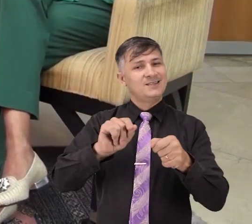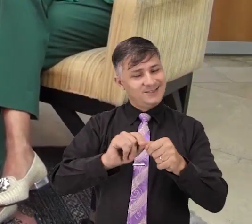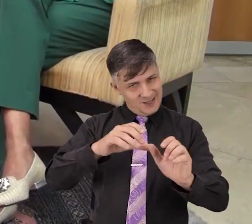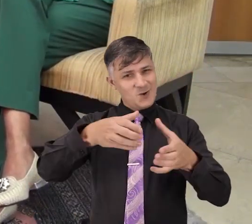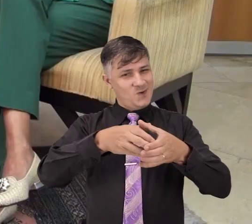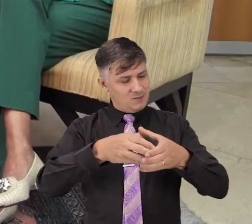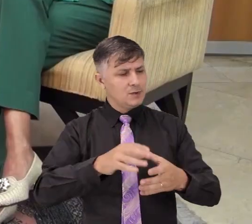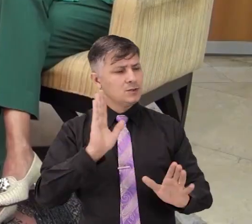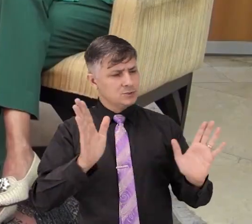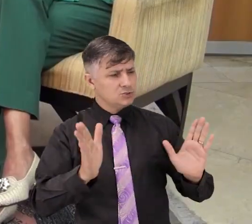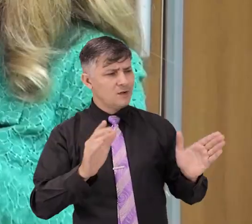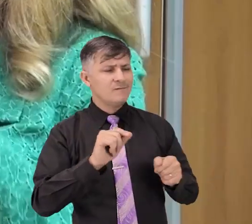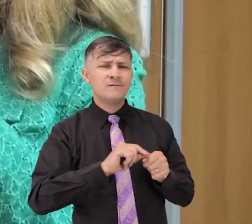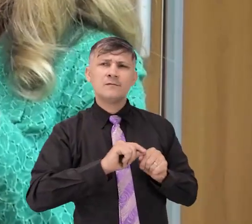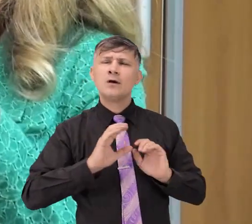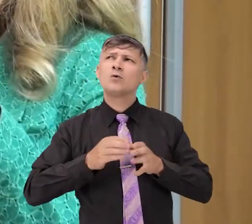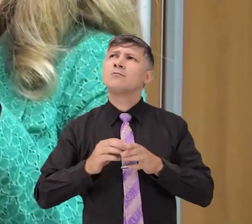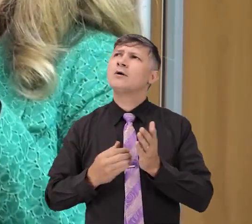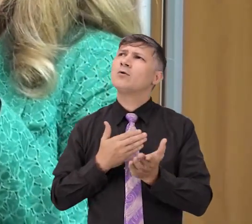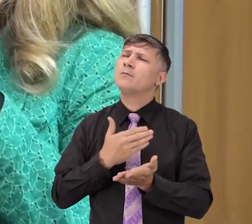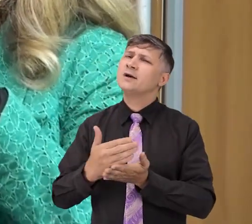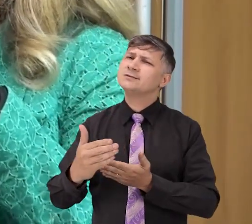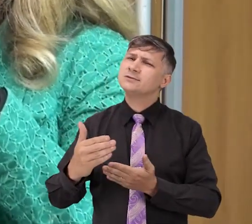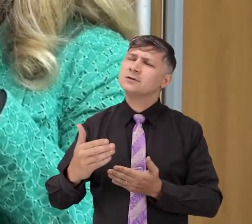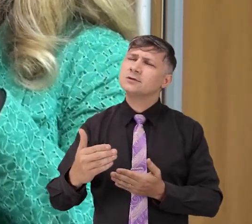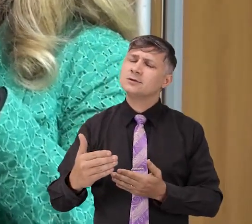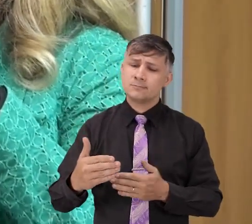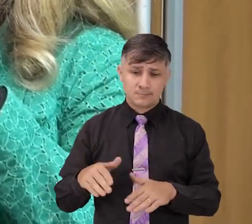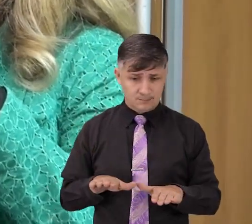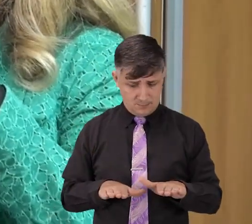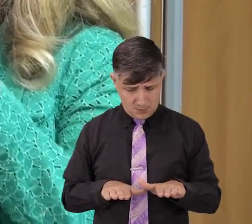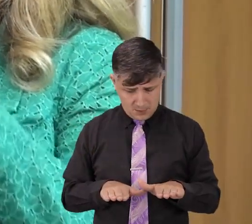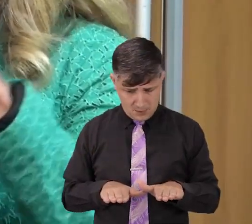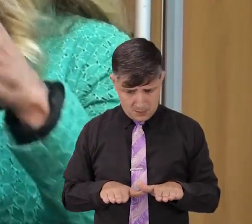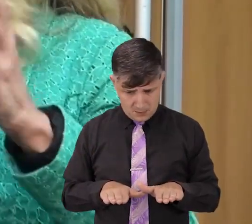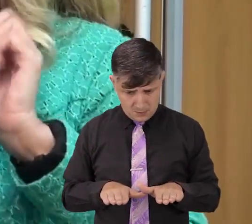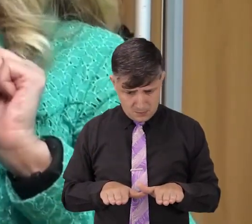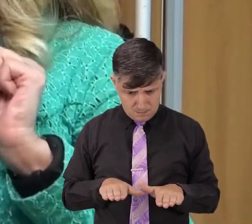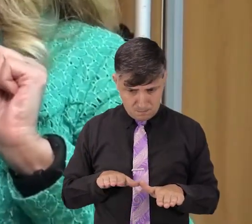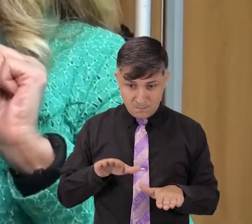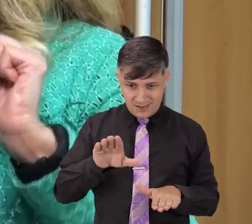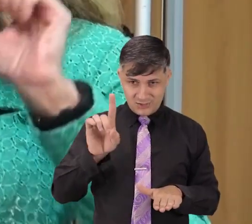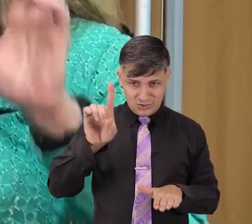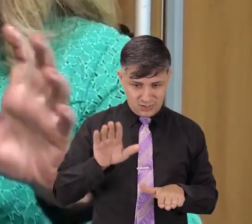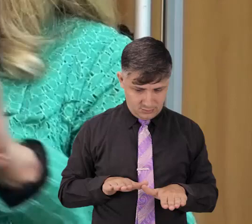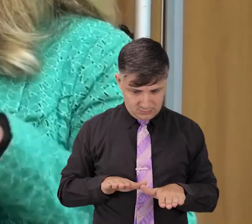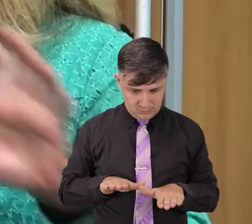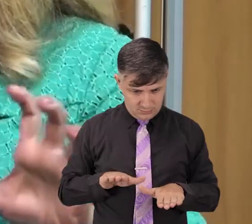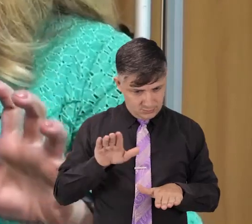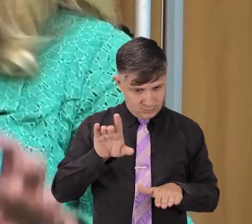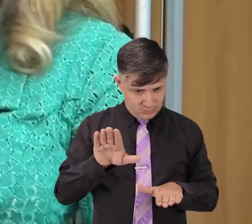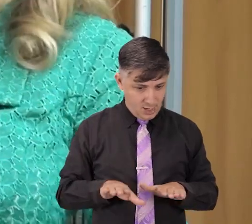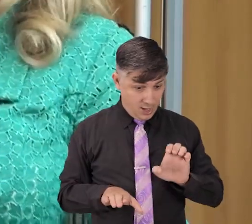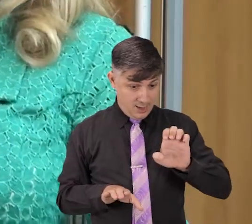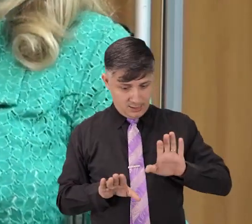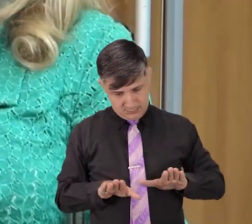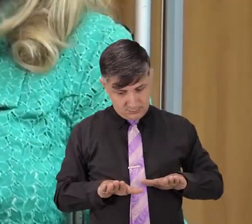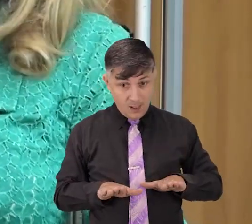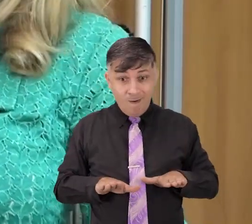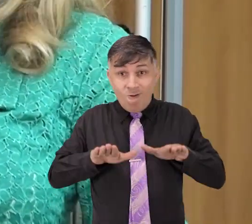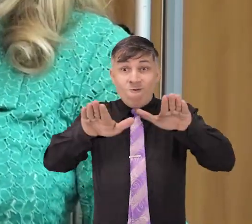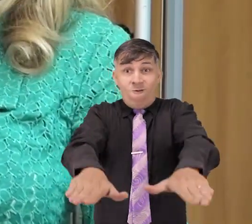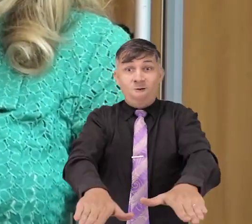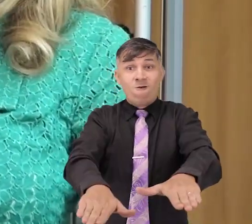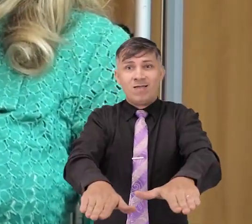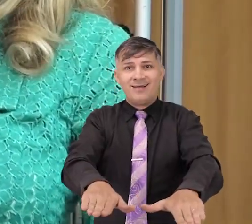que nós começamos, acho que eu estreiei com o pé direito e esquerdo, os dois juntos. Por